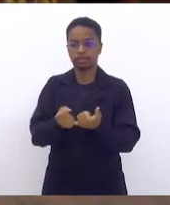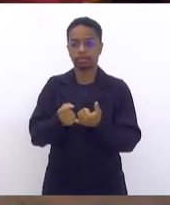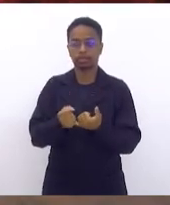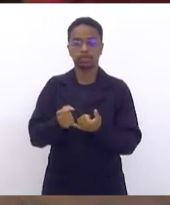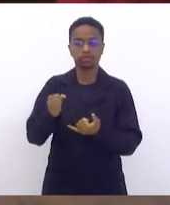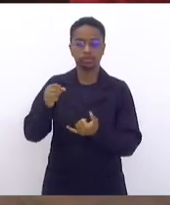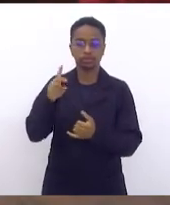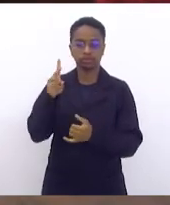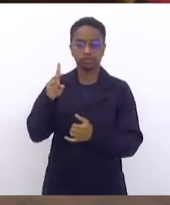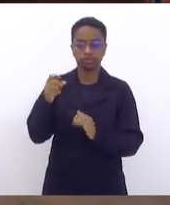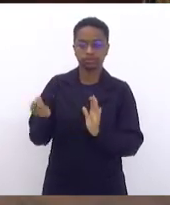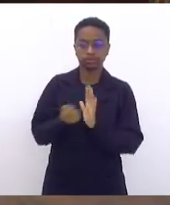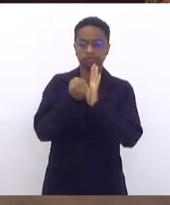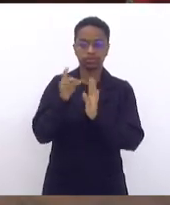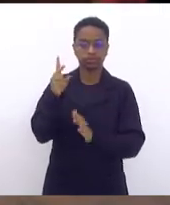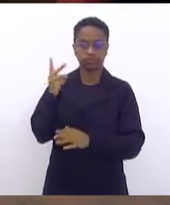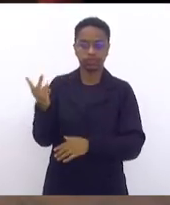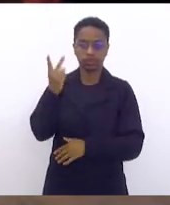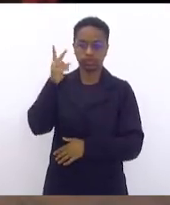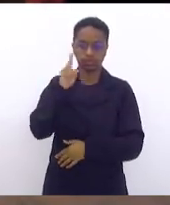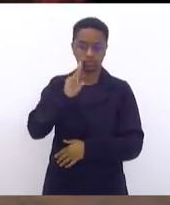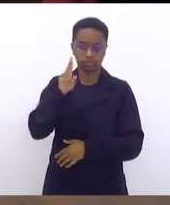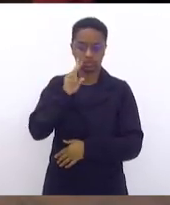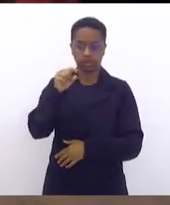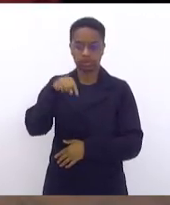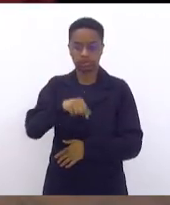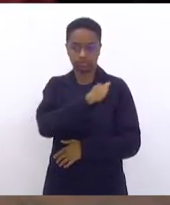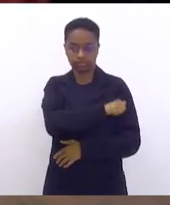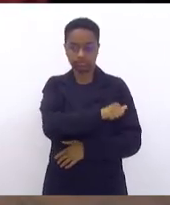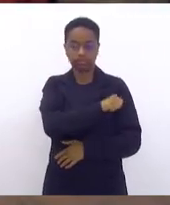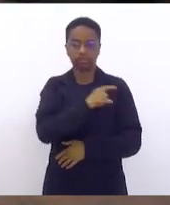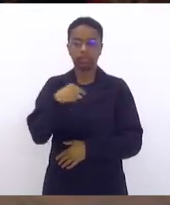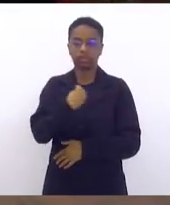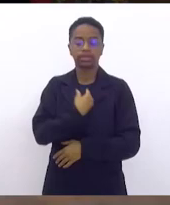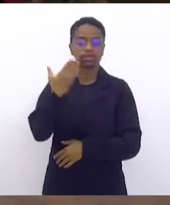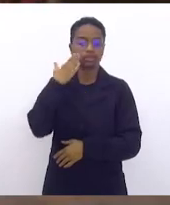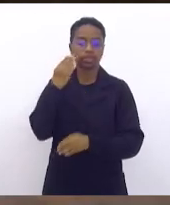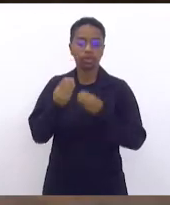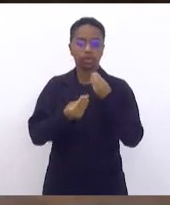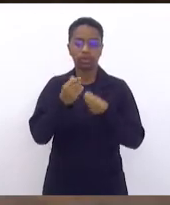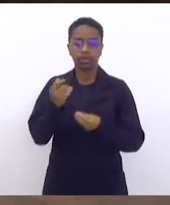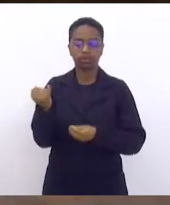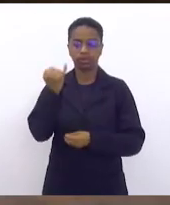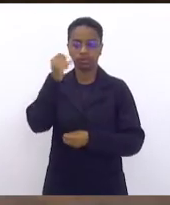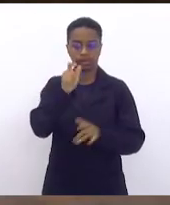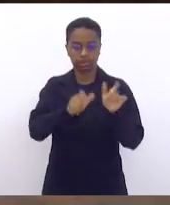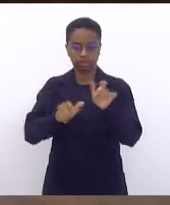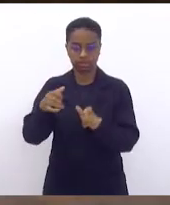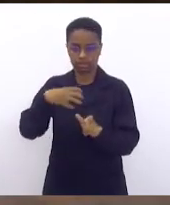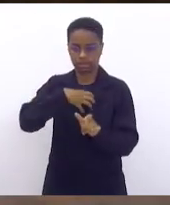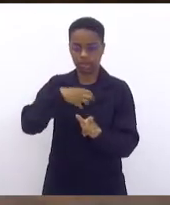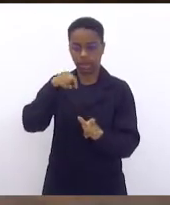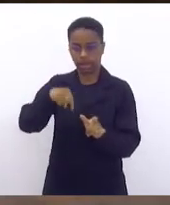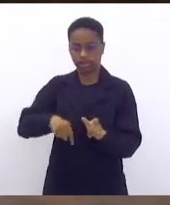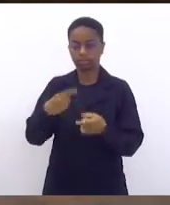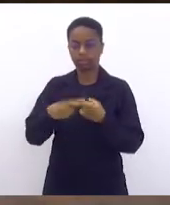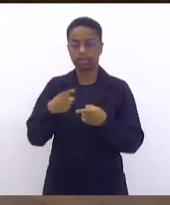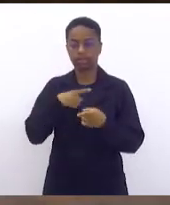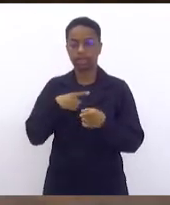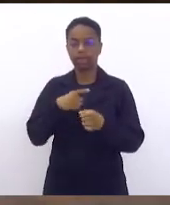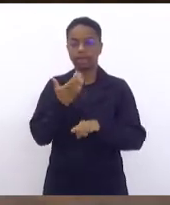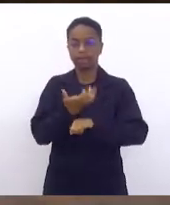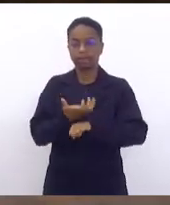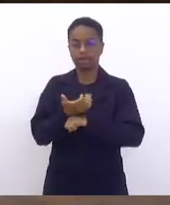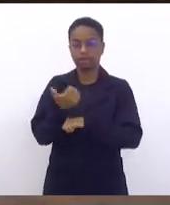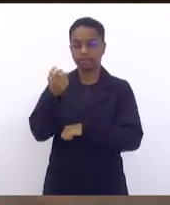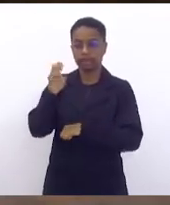Estado do Rio de Janeiro. A gente sabe a importância das baianas do acarajé, temos aqui ao lado da Praça 15, as